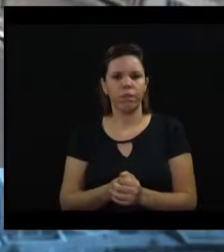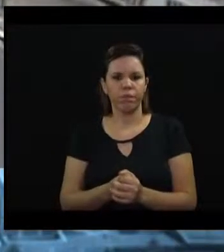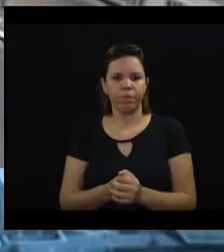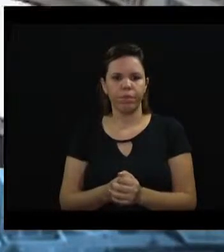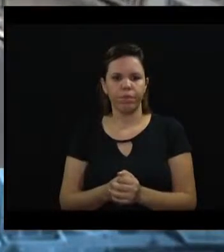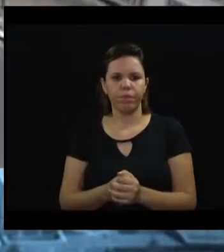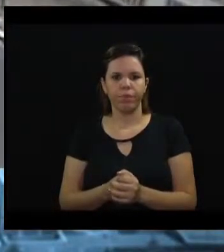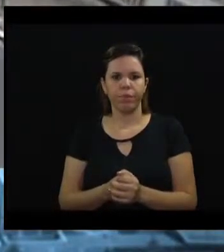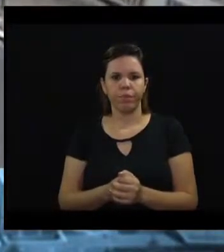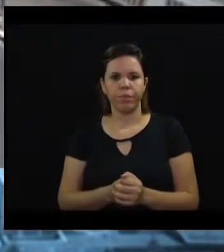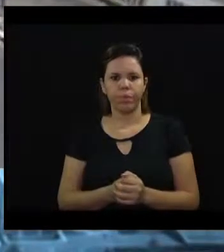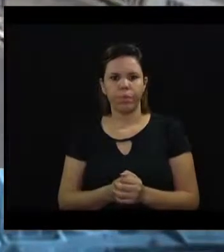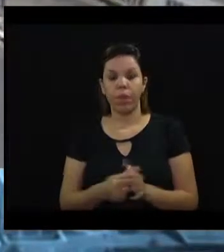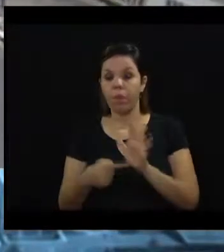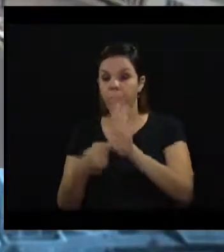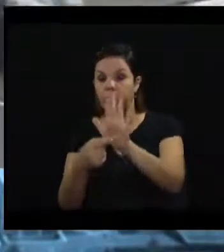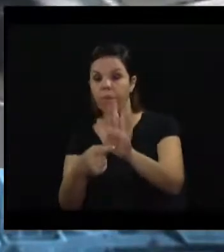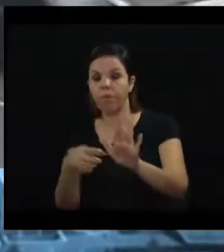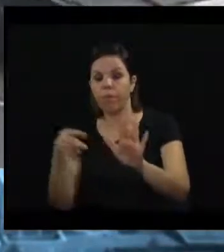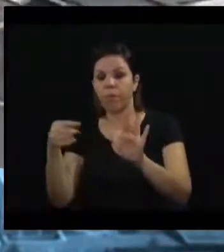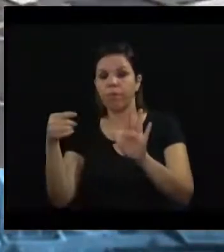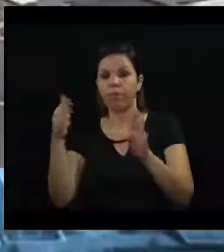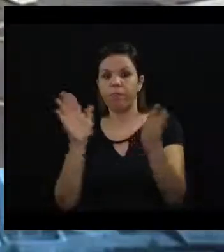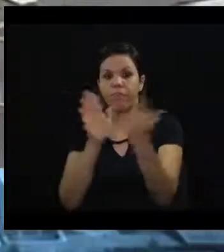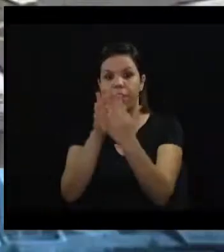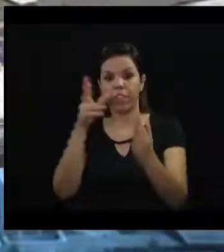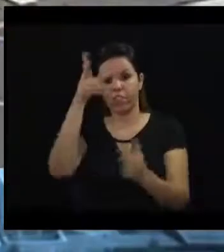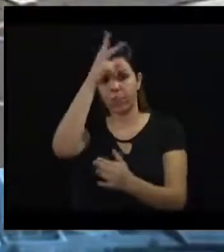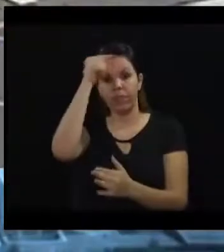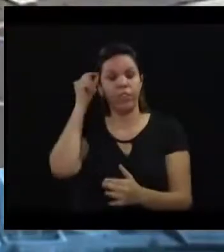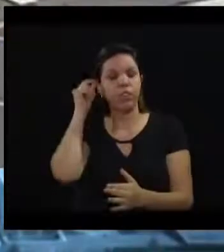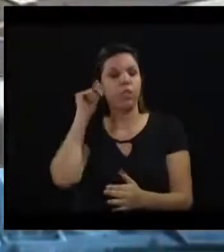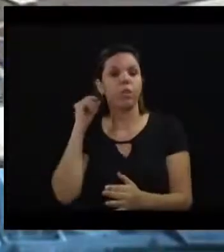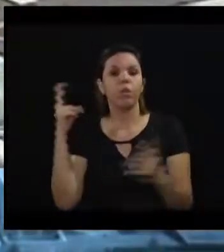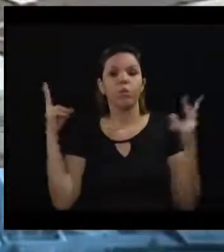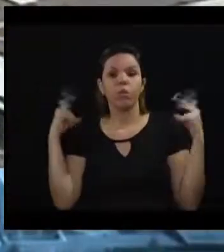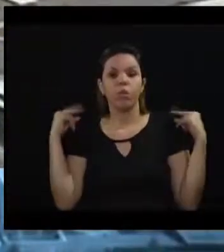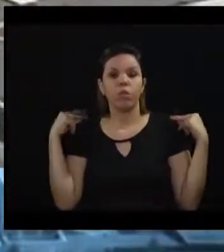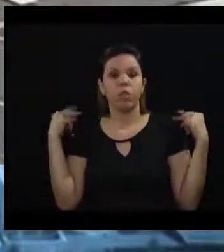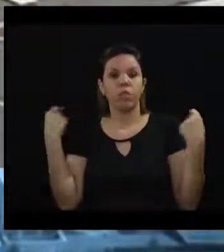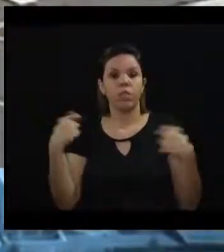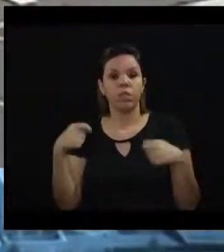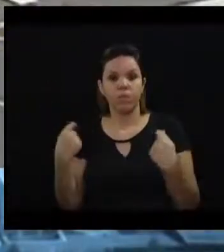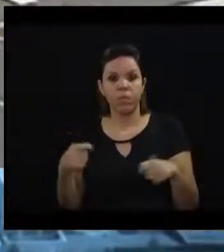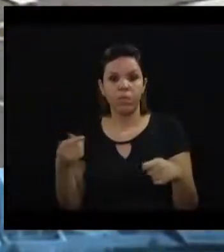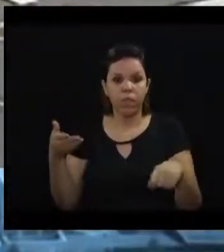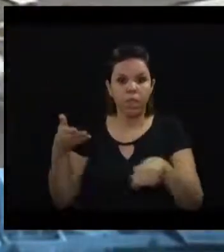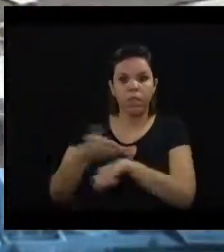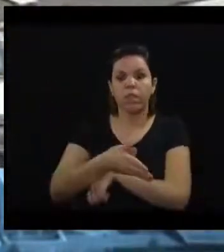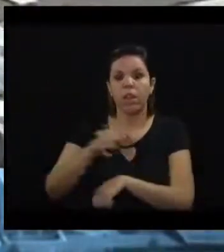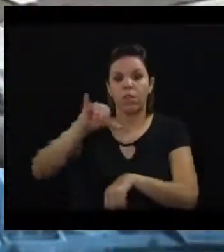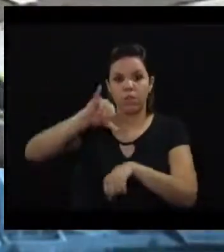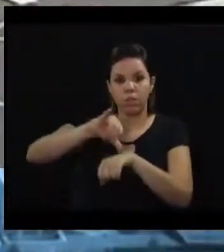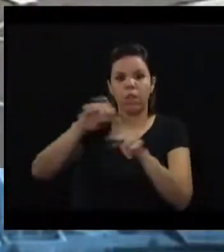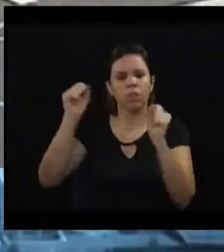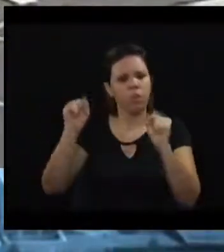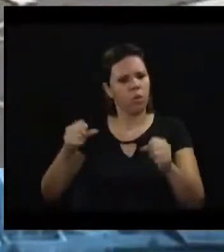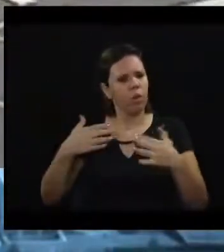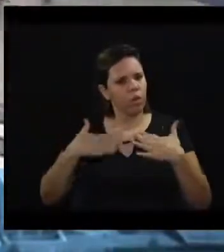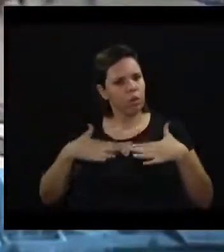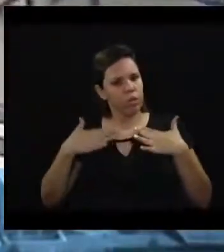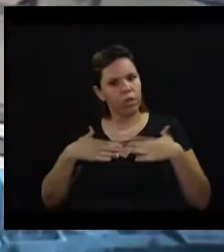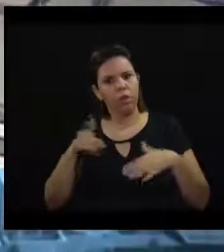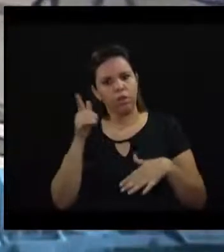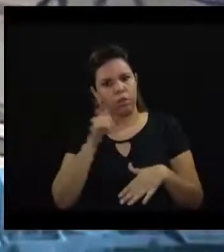descendo essa rua. Você sai na prefeitura na Anchieta, então motorista que precisa pegar o centro da cidade pode ficar tranquilo.